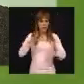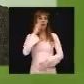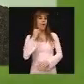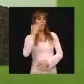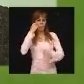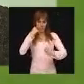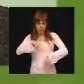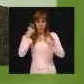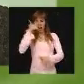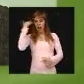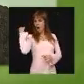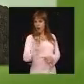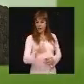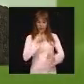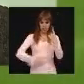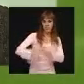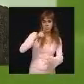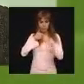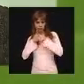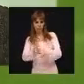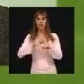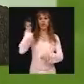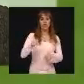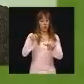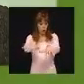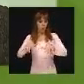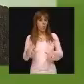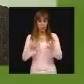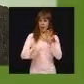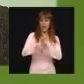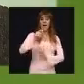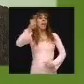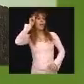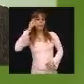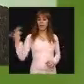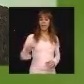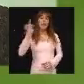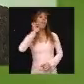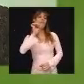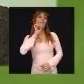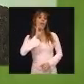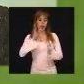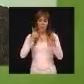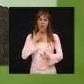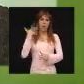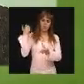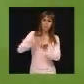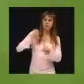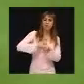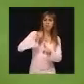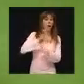das denúncias vingativas, das perseguições e dos julgamentos, por uma lei que respeite direitos e valores pelos quais há tanto tempo